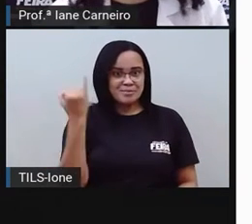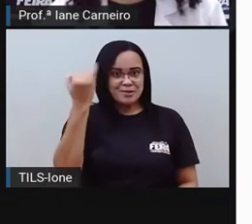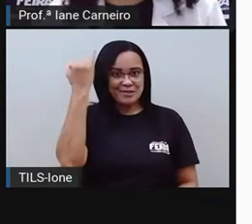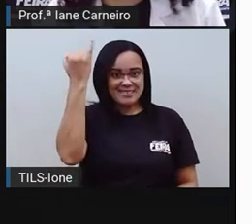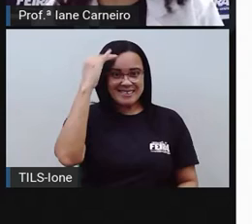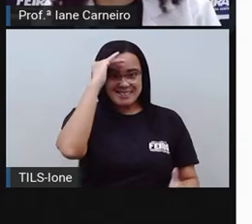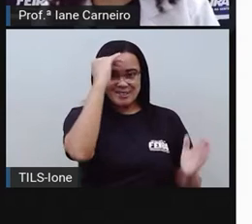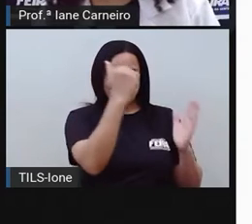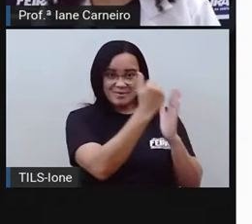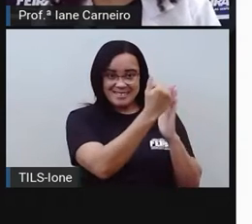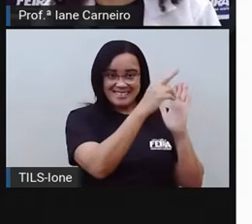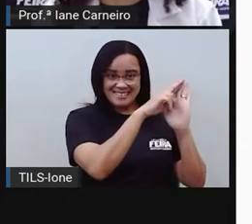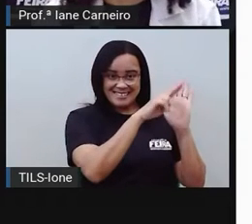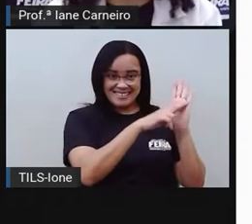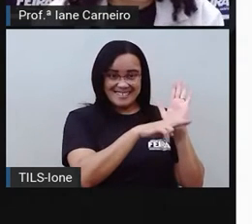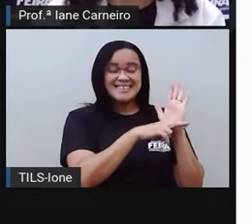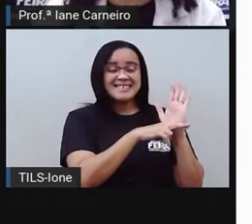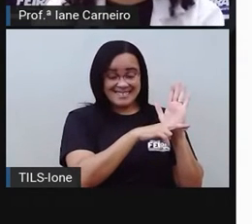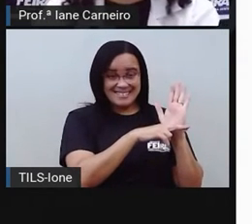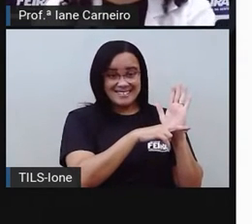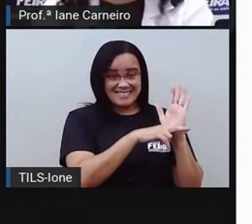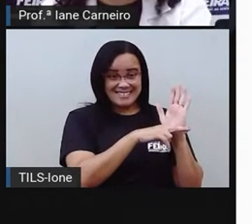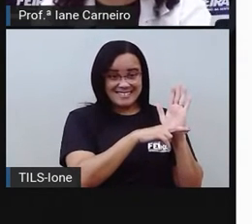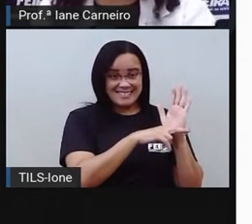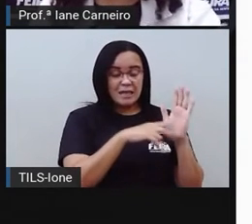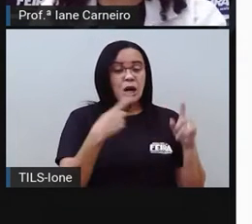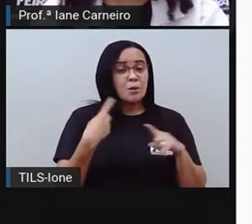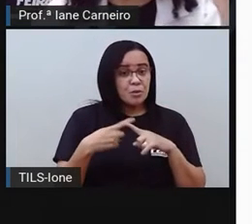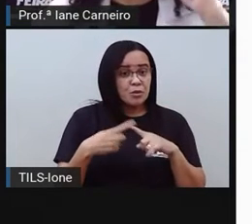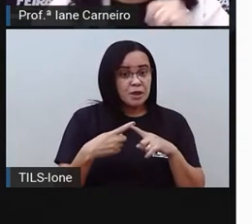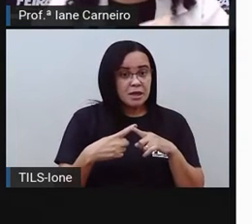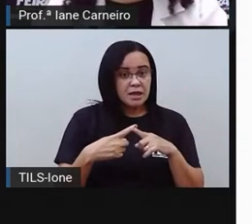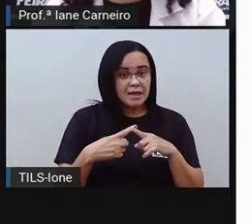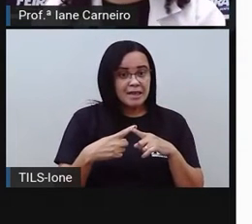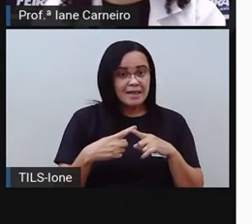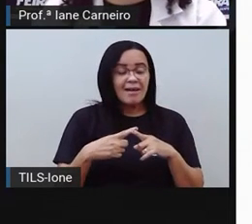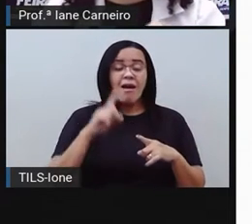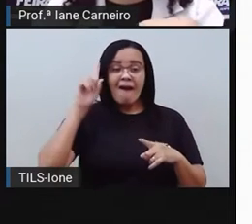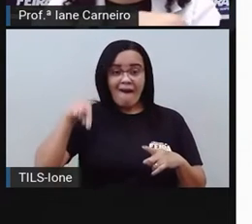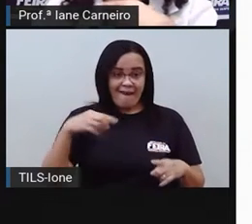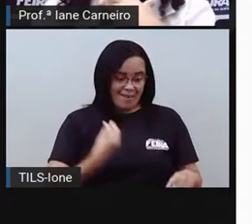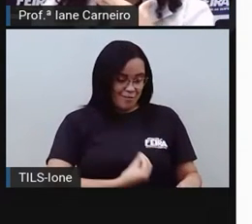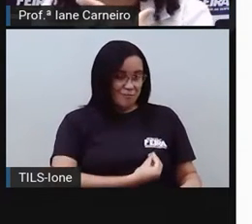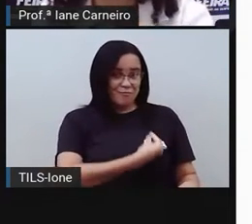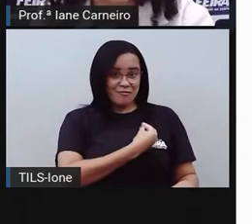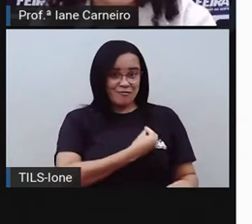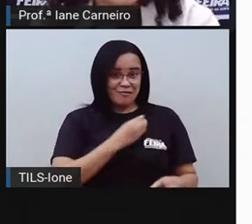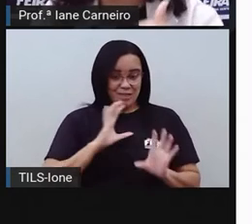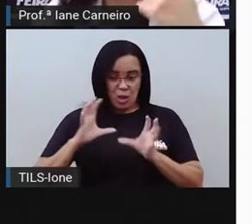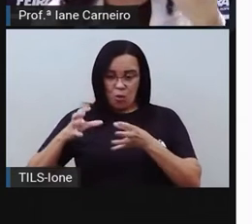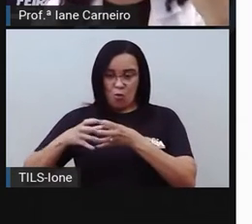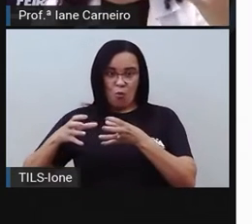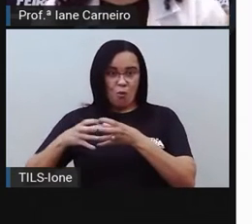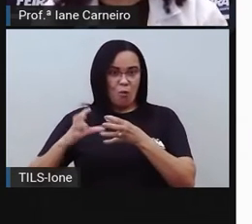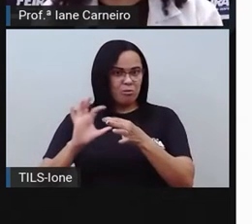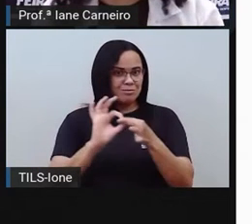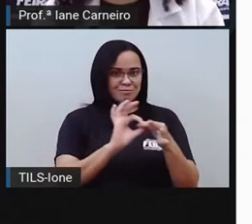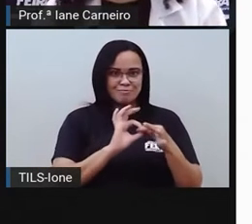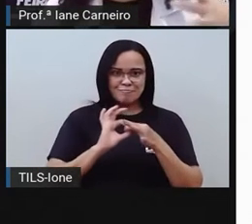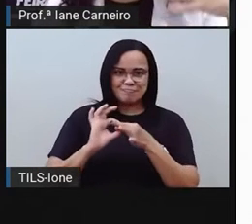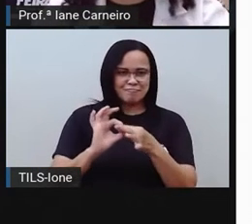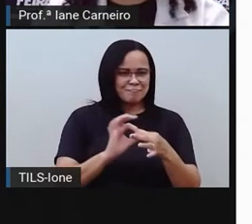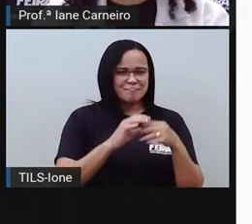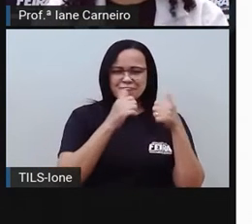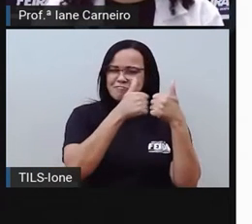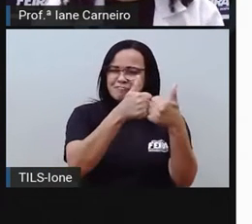é necessário por conta disso, para manter o nosso convívio saudável, né? Para que todo mundo fique, ó,